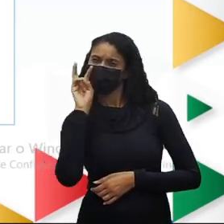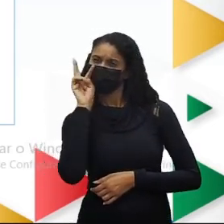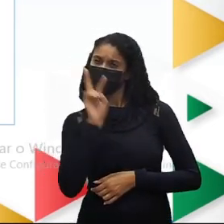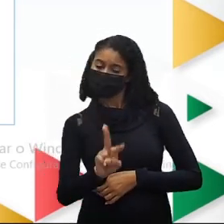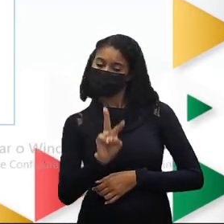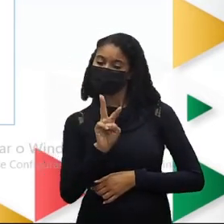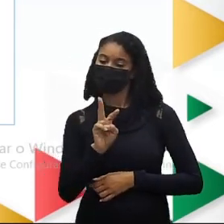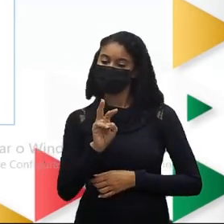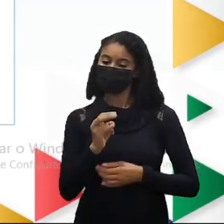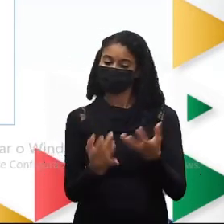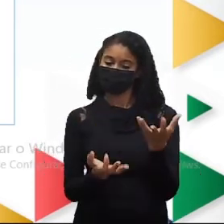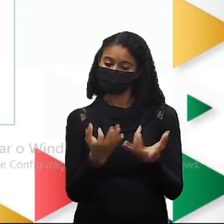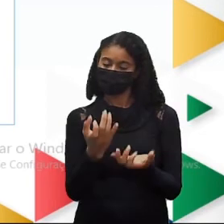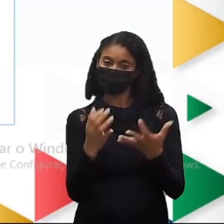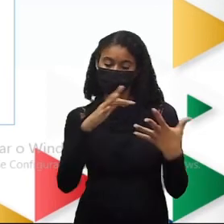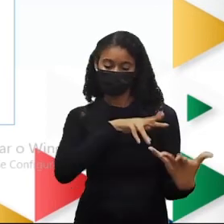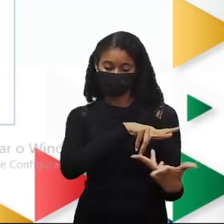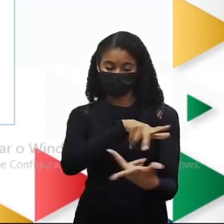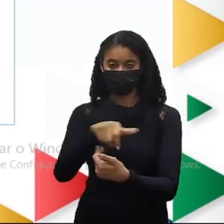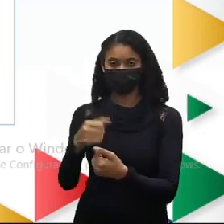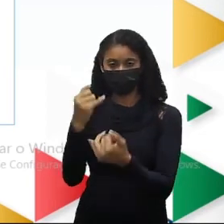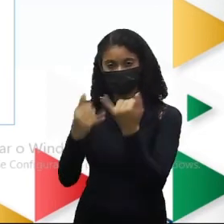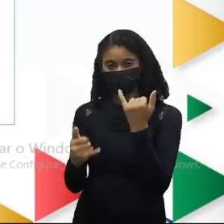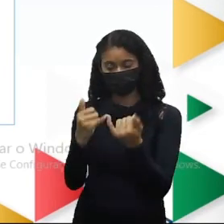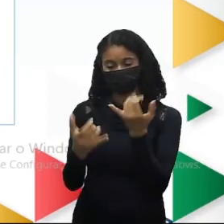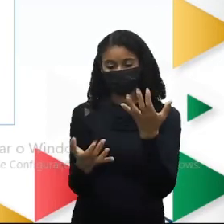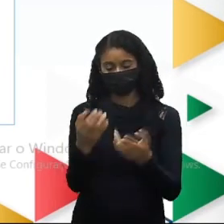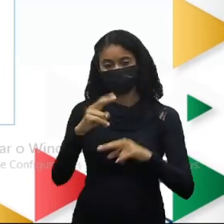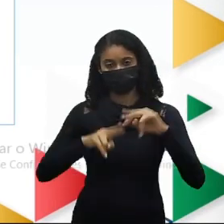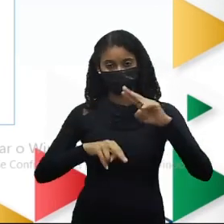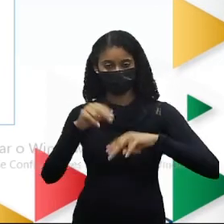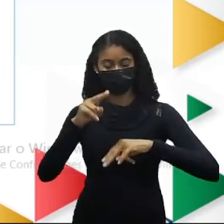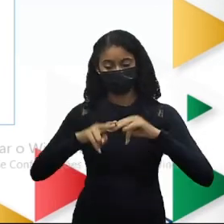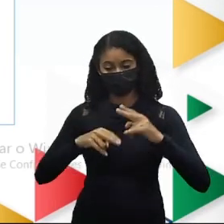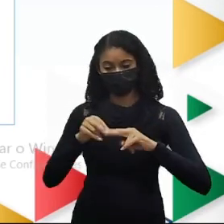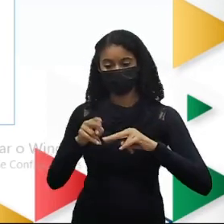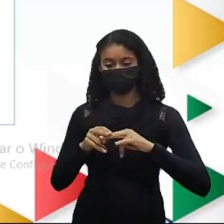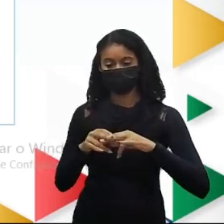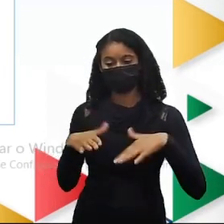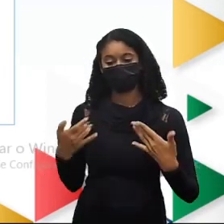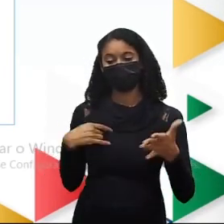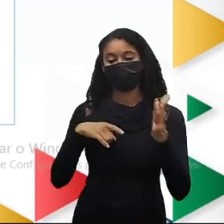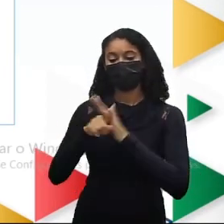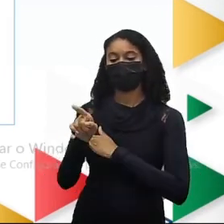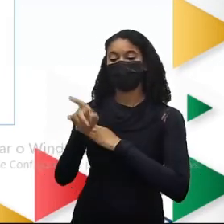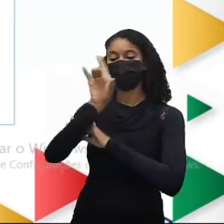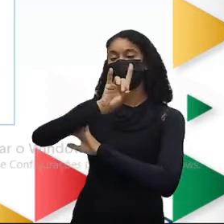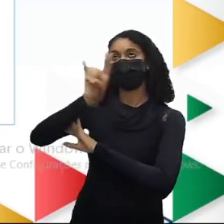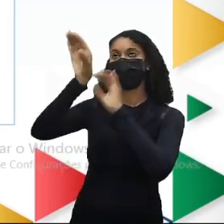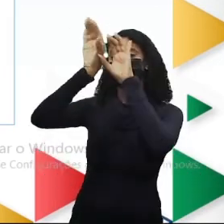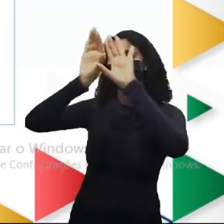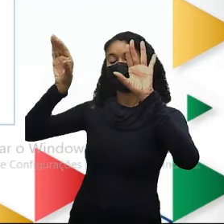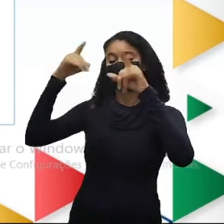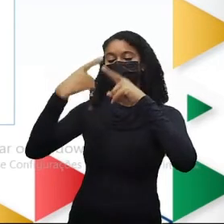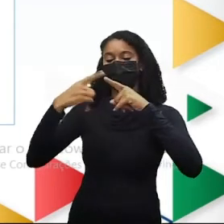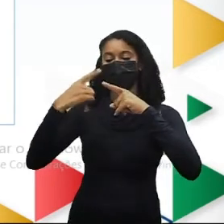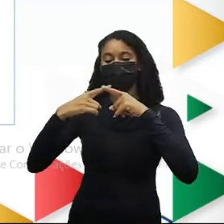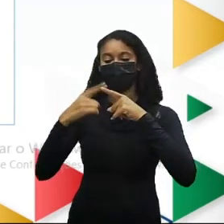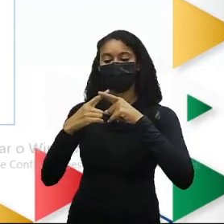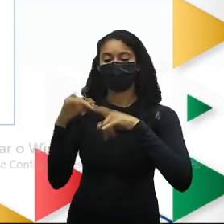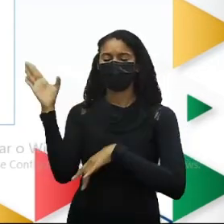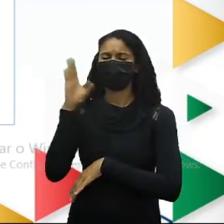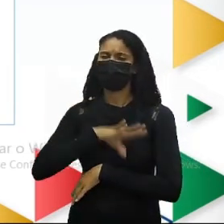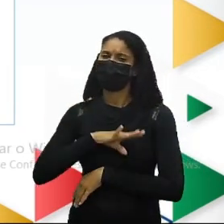São João, eu perguntei a Deus do céu, uai, por que tamanha judiação? Lembrar mais uma vez,